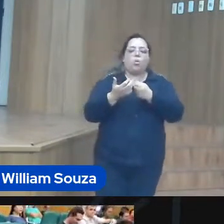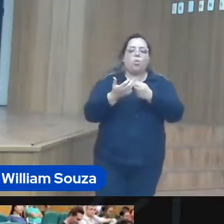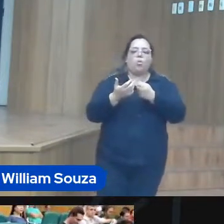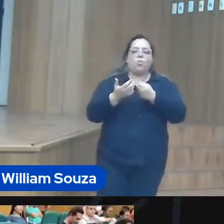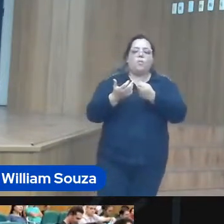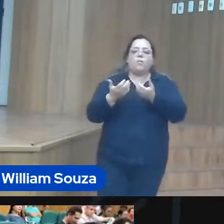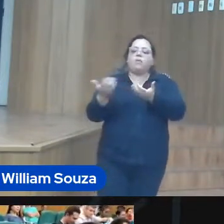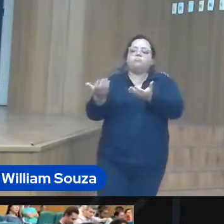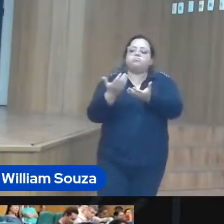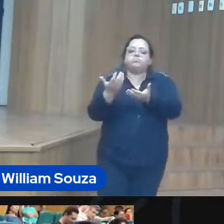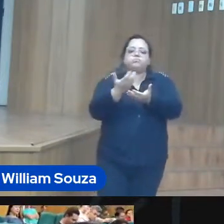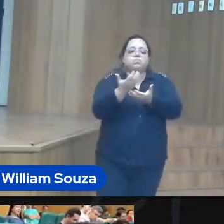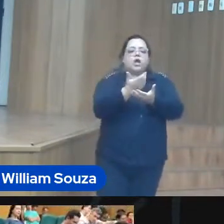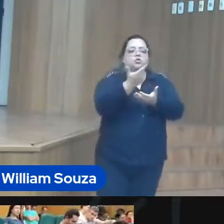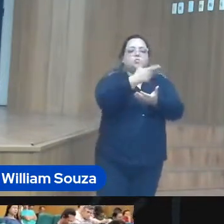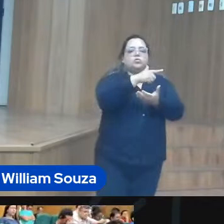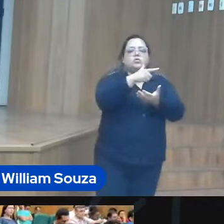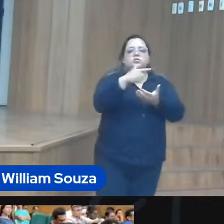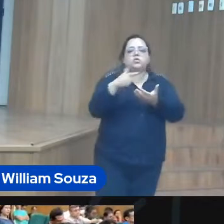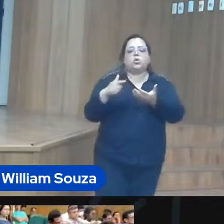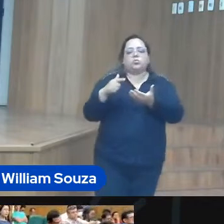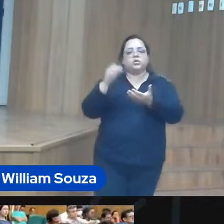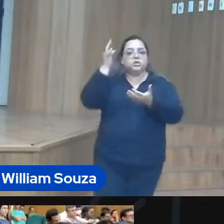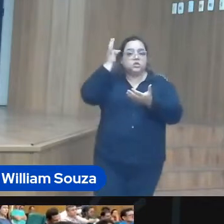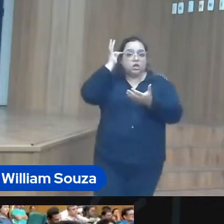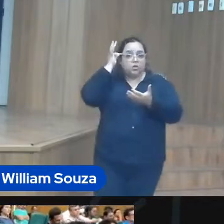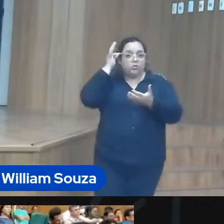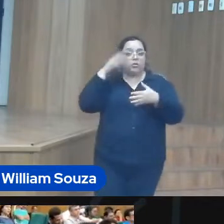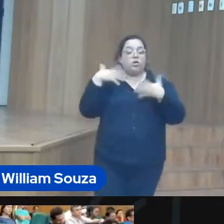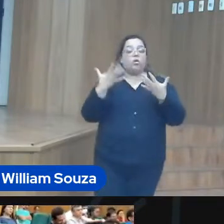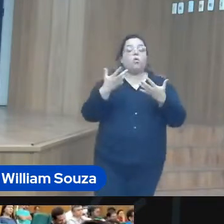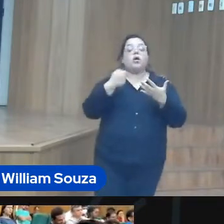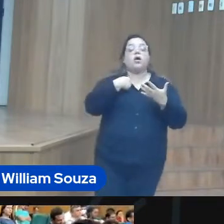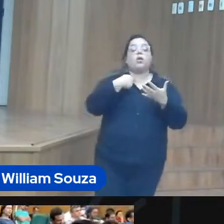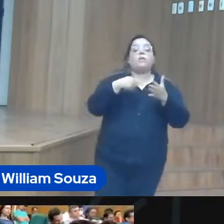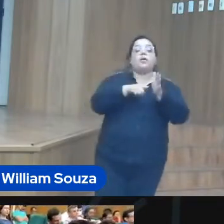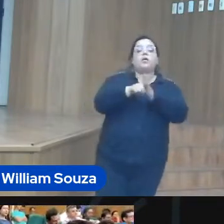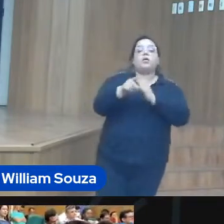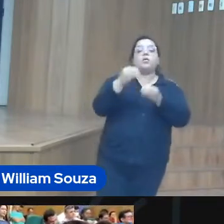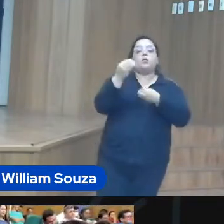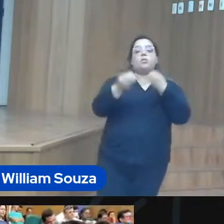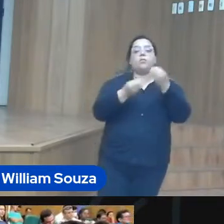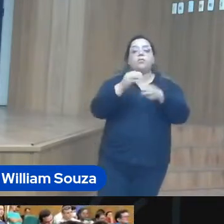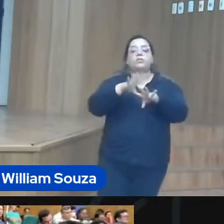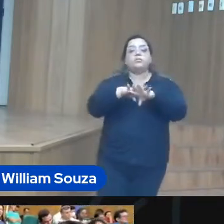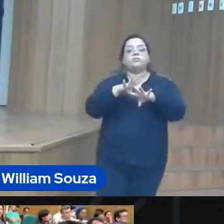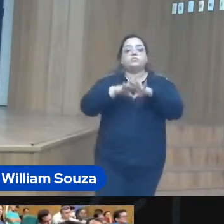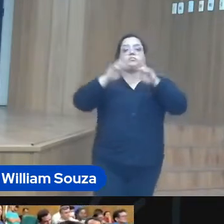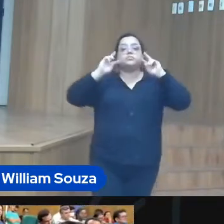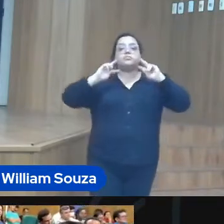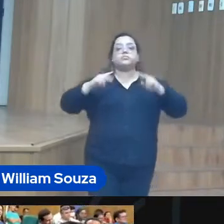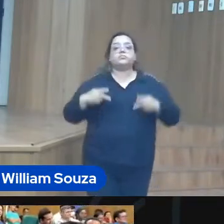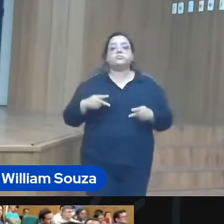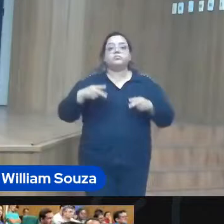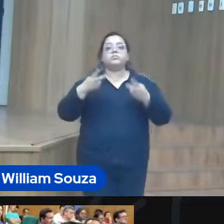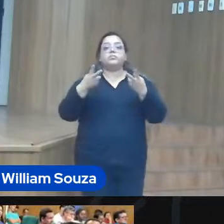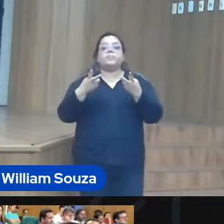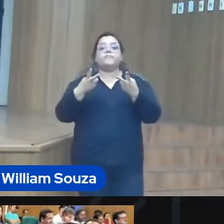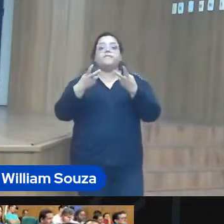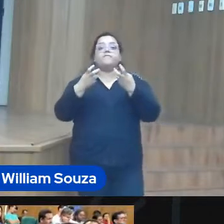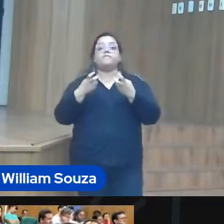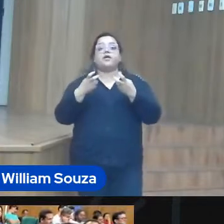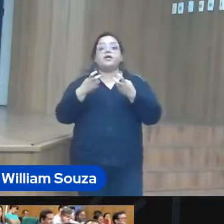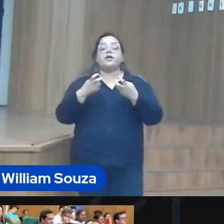essas outras tendências, né? Uma coisa que eu pergunto, como é que a matemática humanista vê a questão de